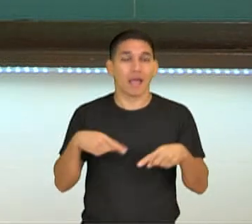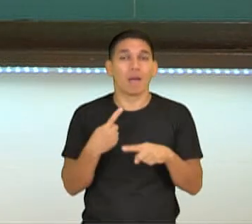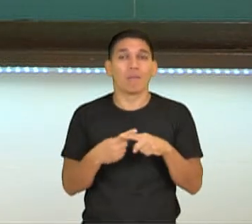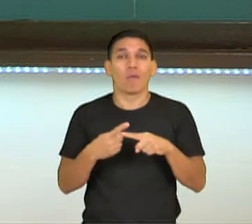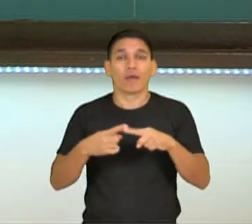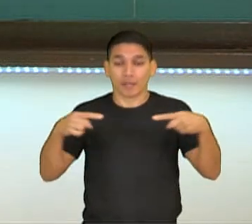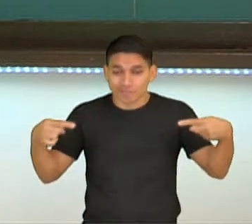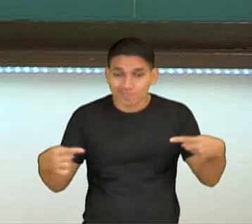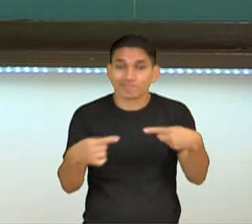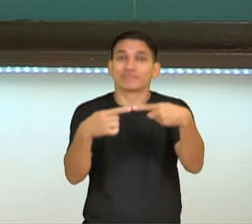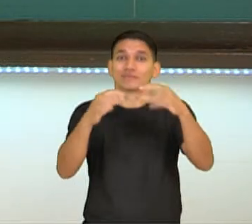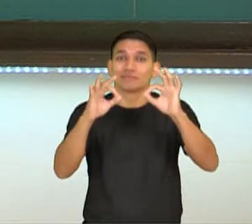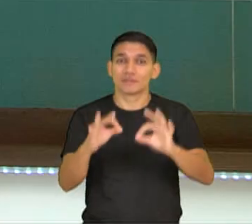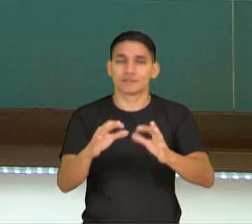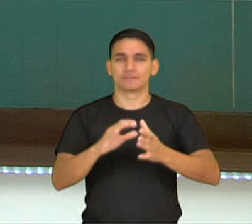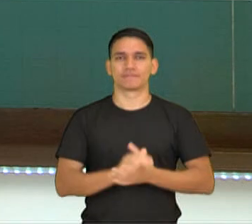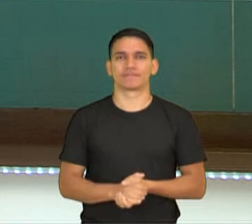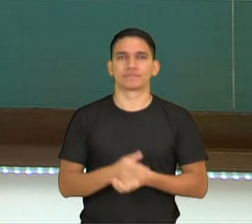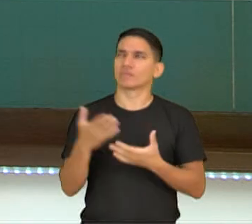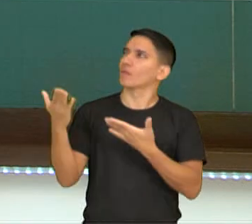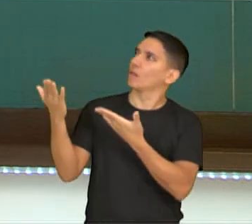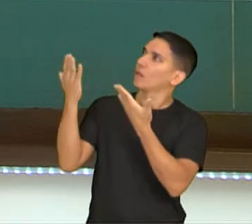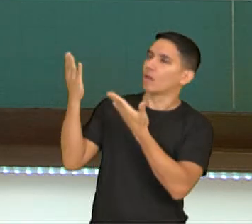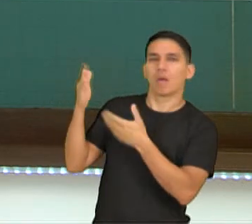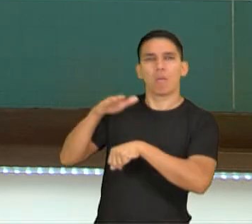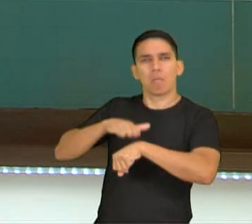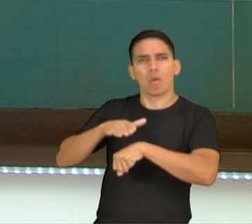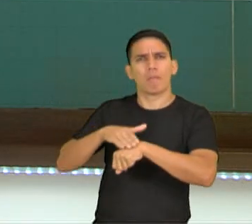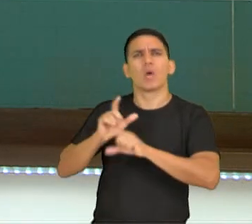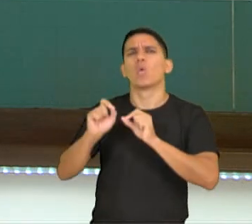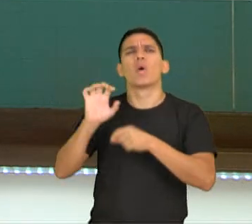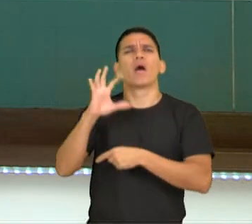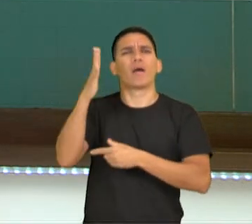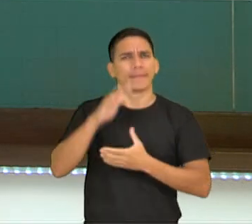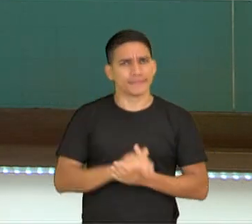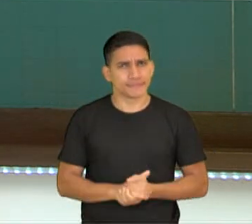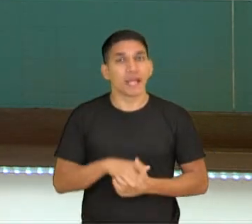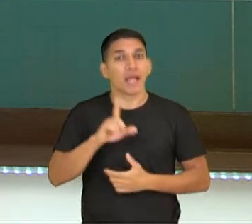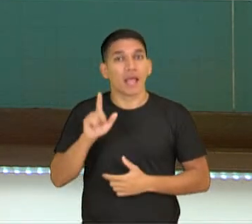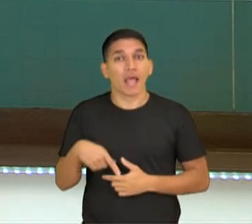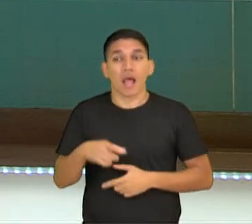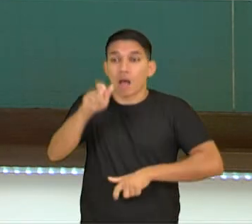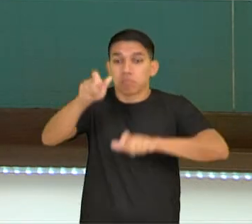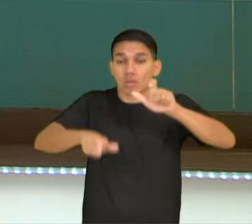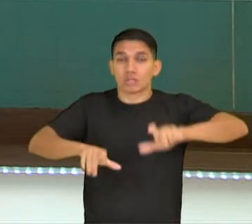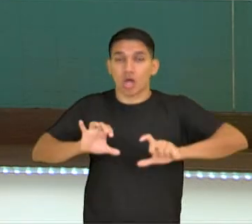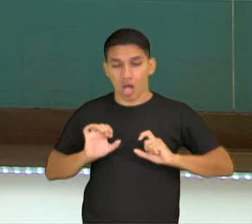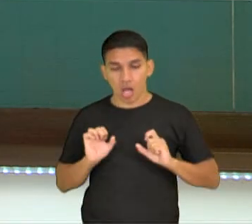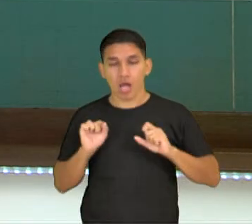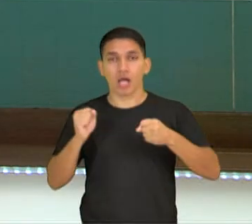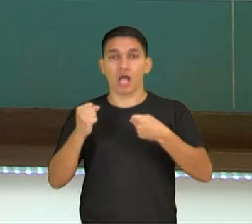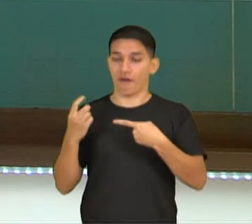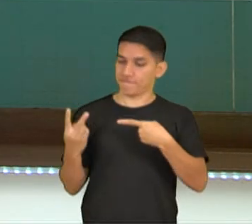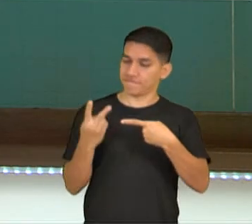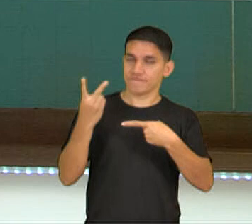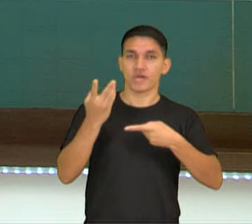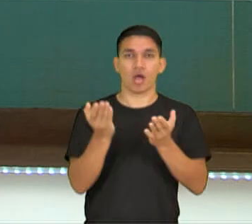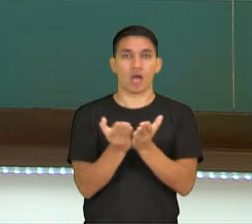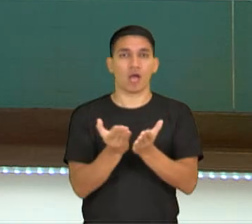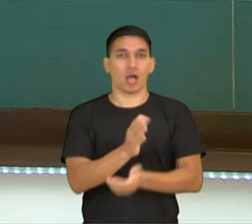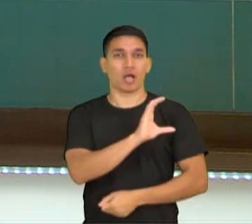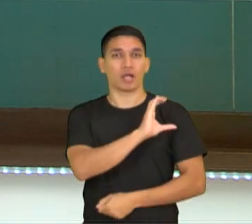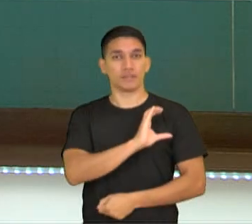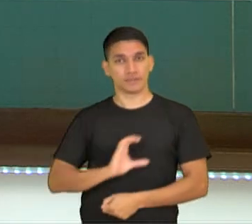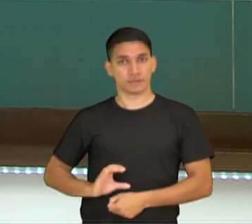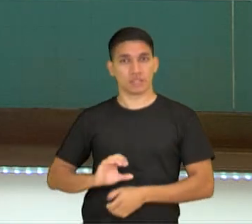ali se aproximando. Então, nesse momento, o que nós vamos ter? Nós vamos ter os defensores, né, dos valores cristãos, do século IV